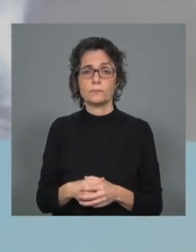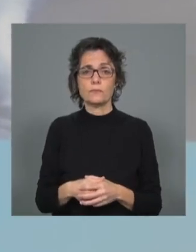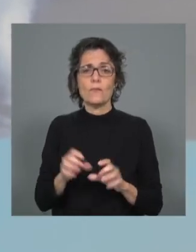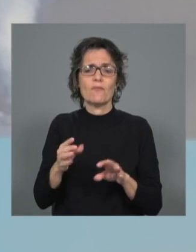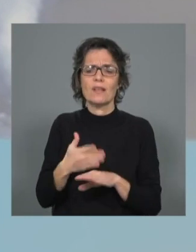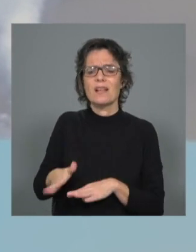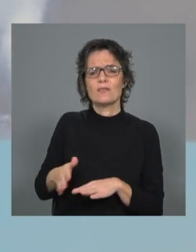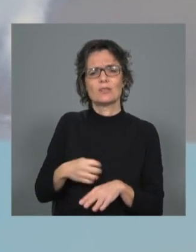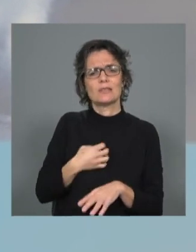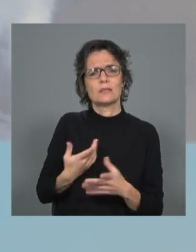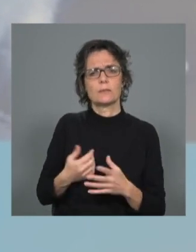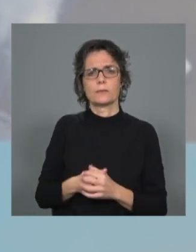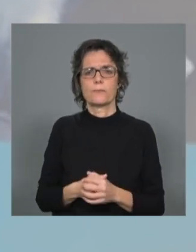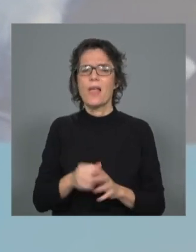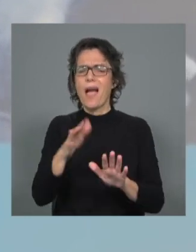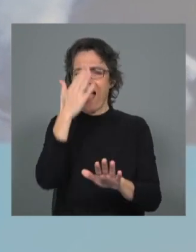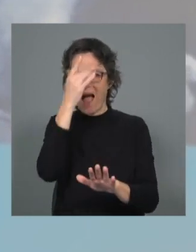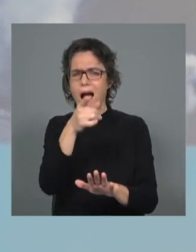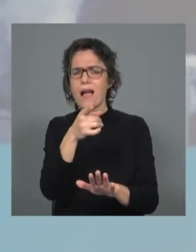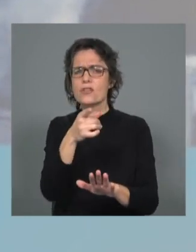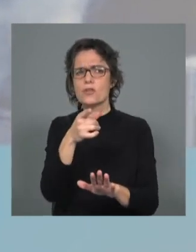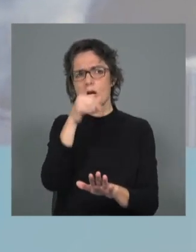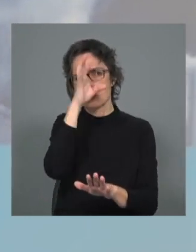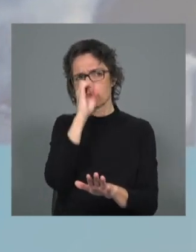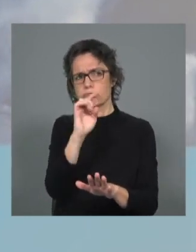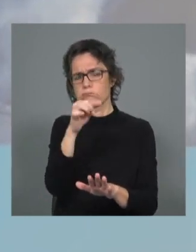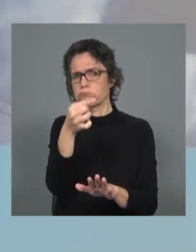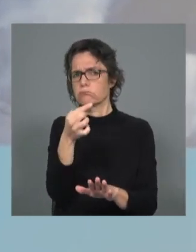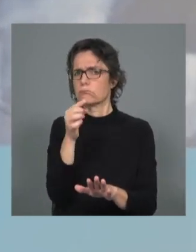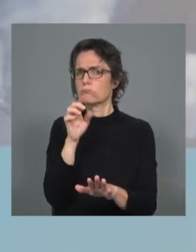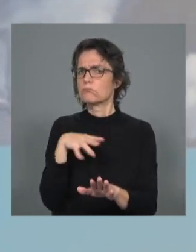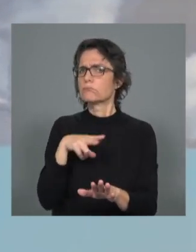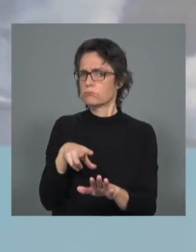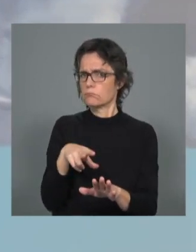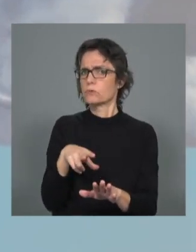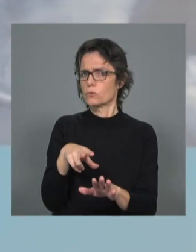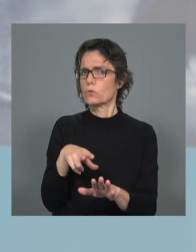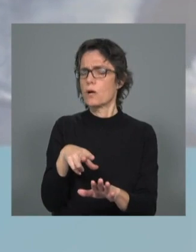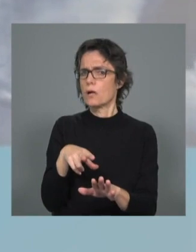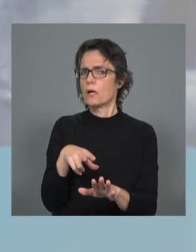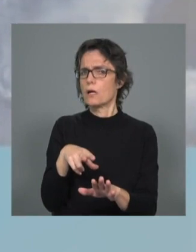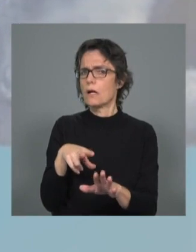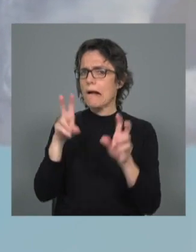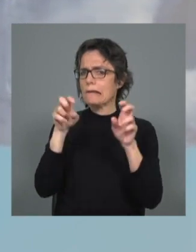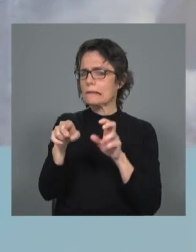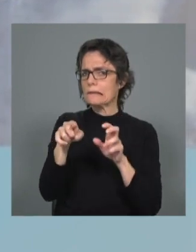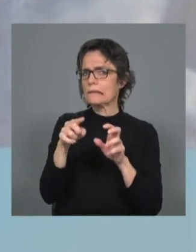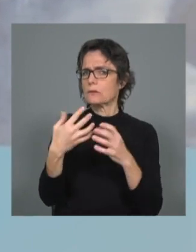necessário que um próximo governo em Portugal tenha presente para a integração da população